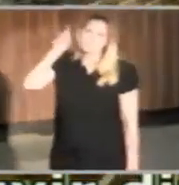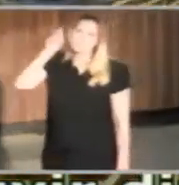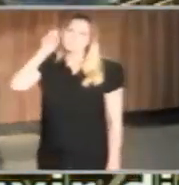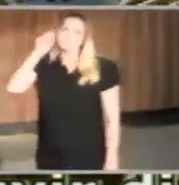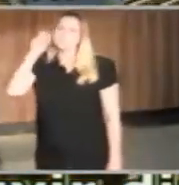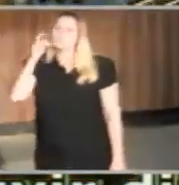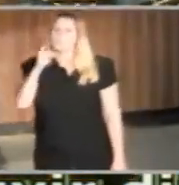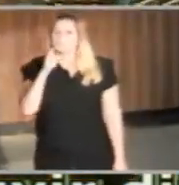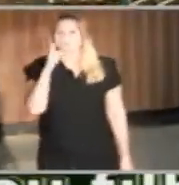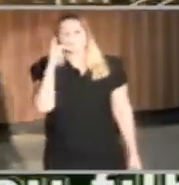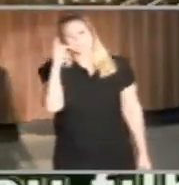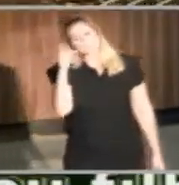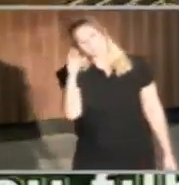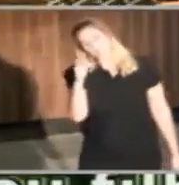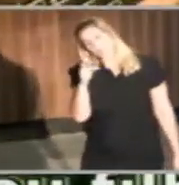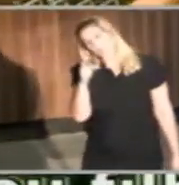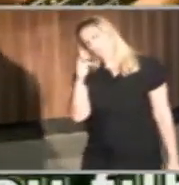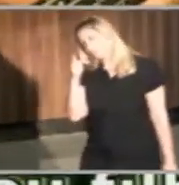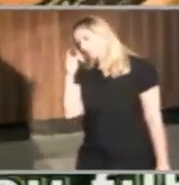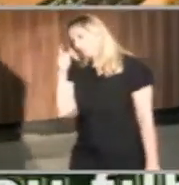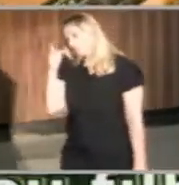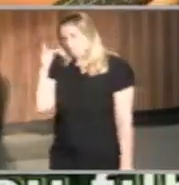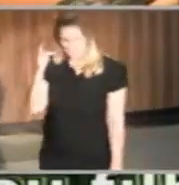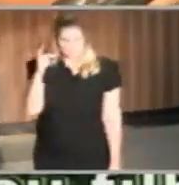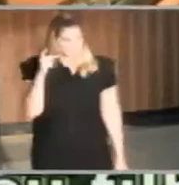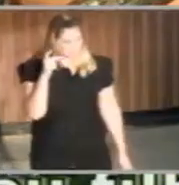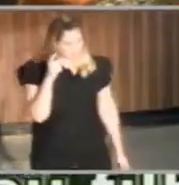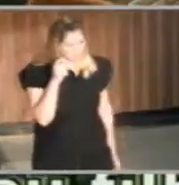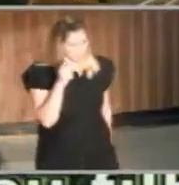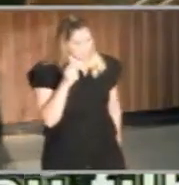ouvi dizer: vem meu